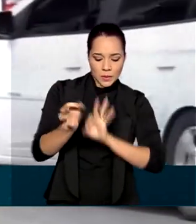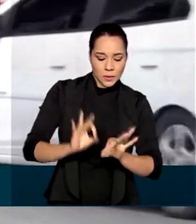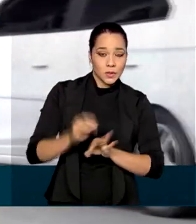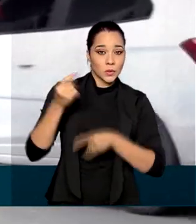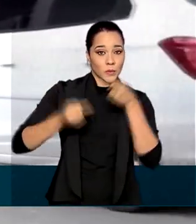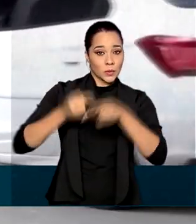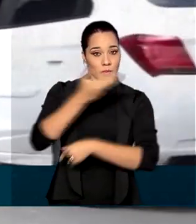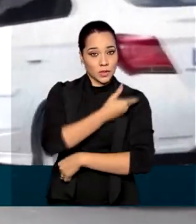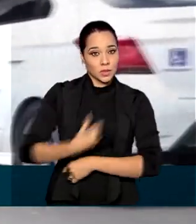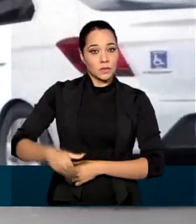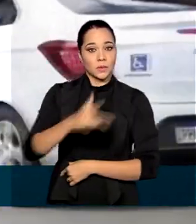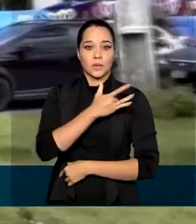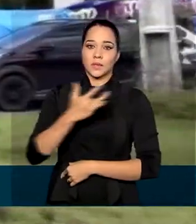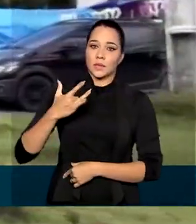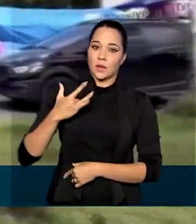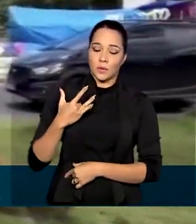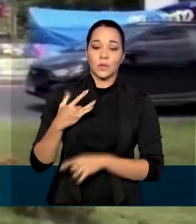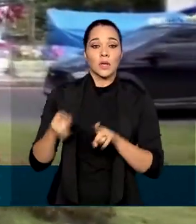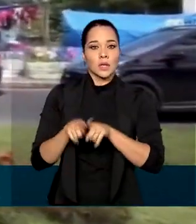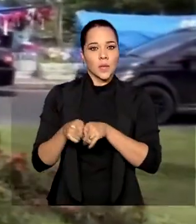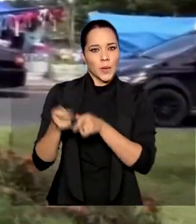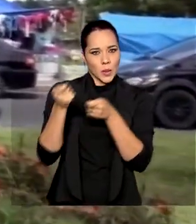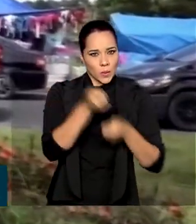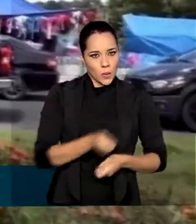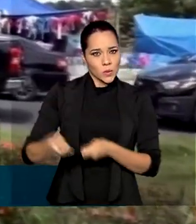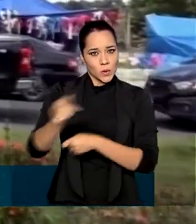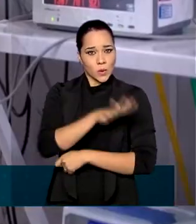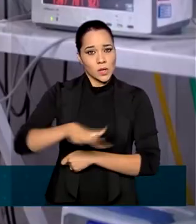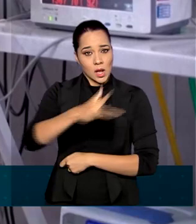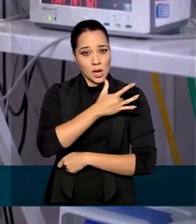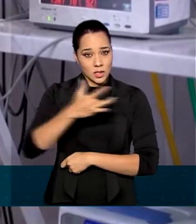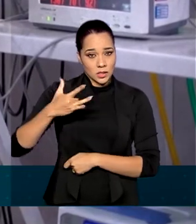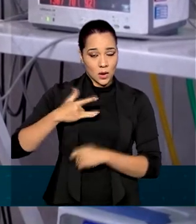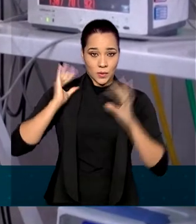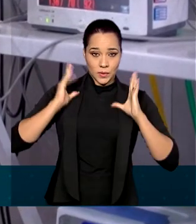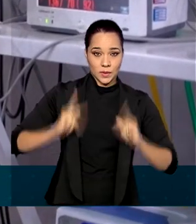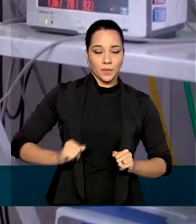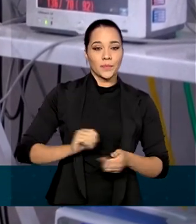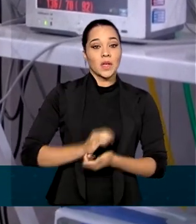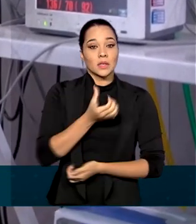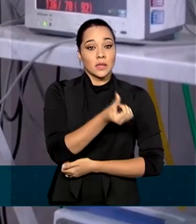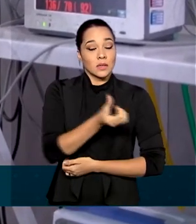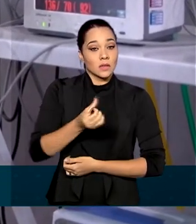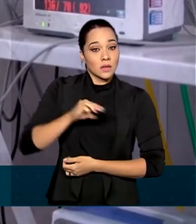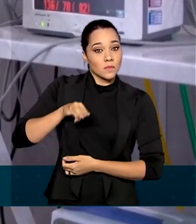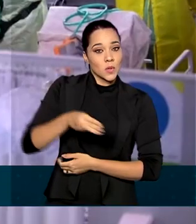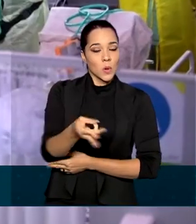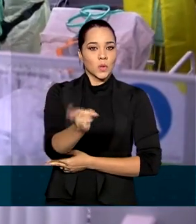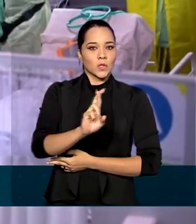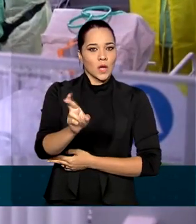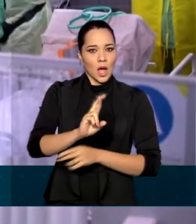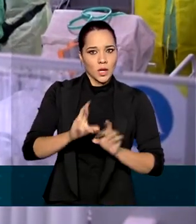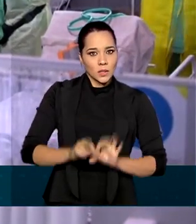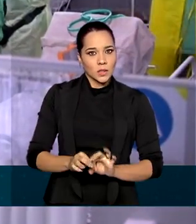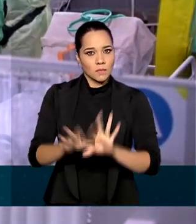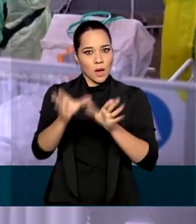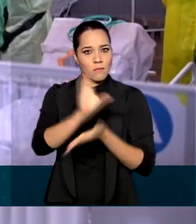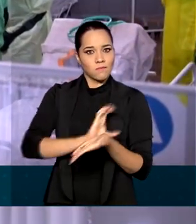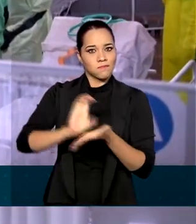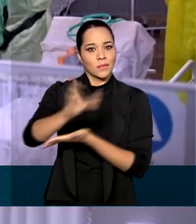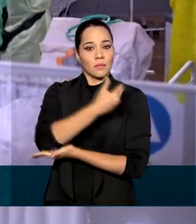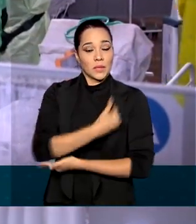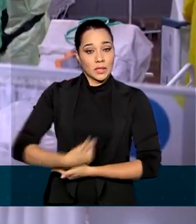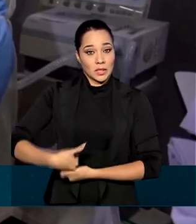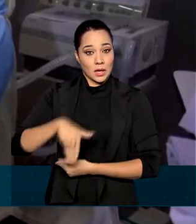políticas públicas de saúde e no controle sanitário. Os 66 milhões de reais liberados pelo